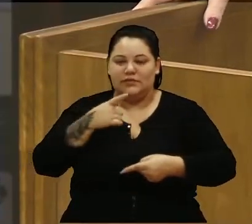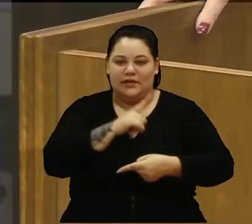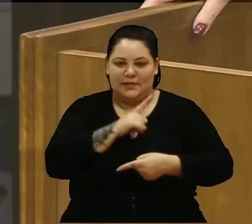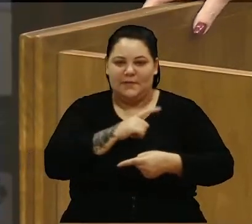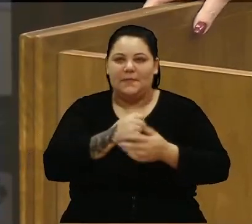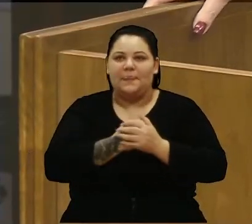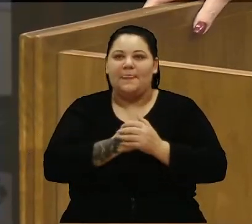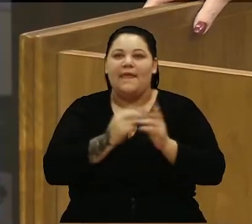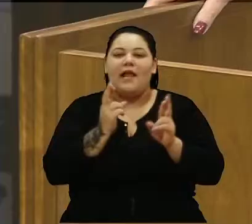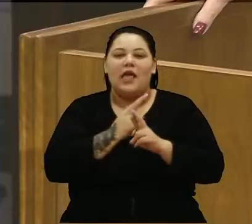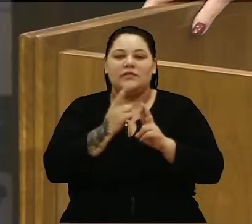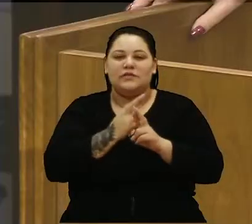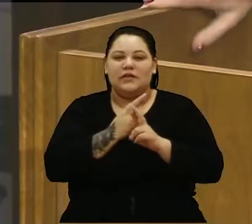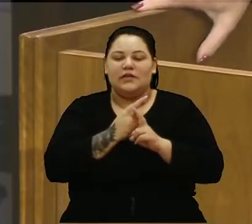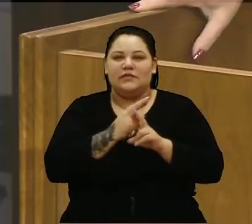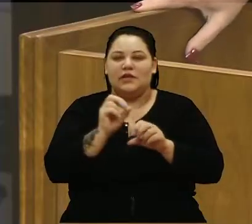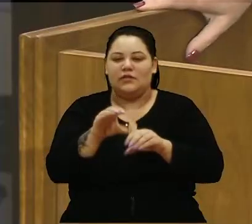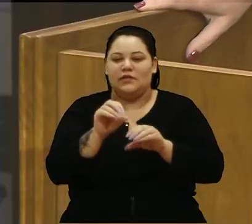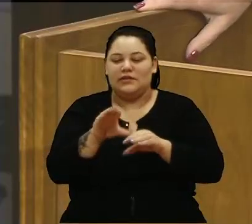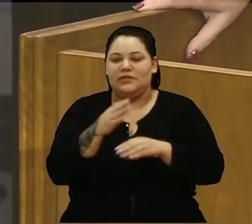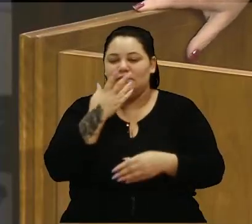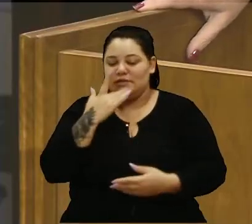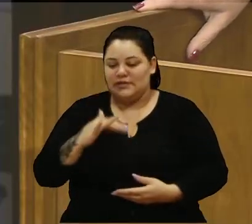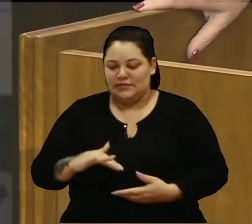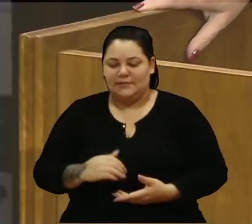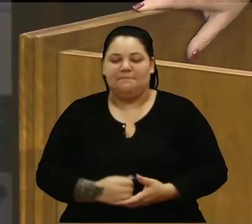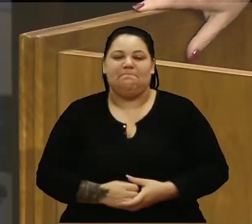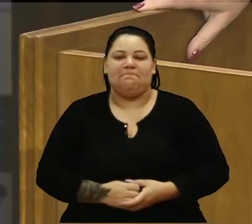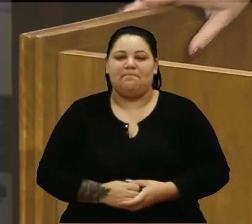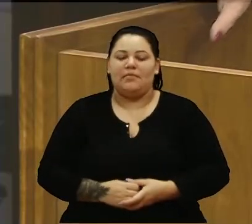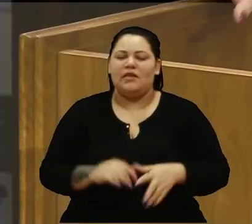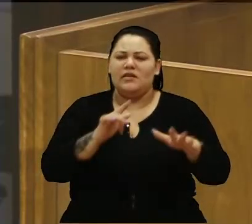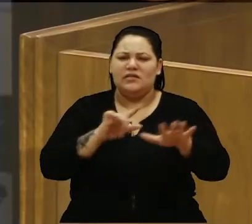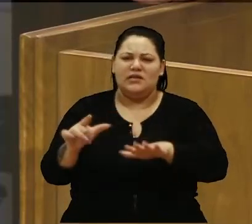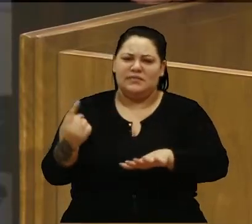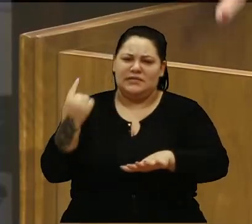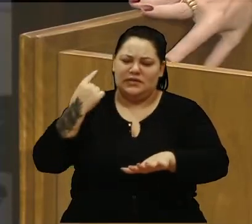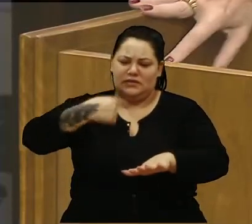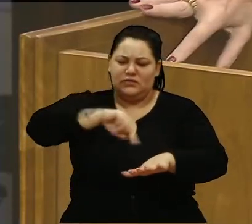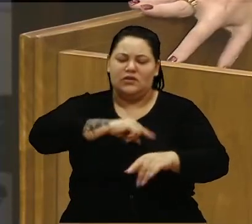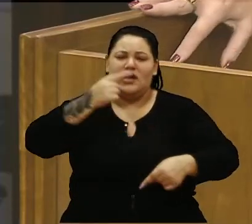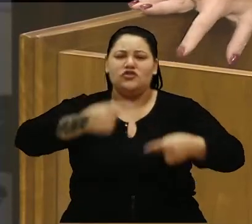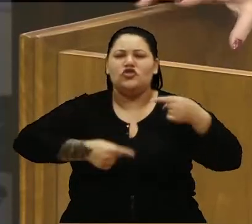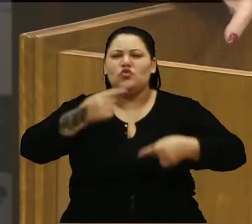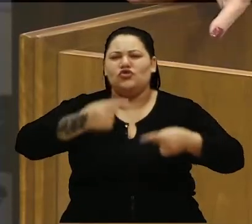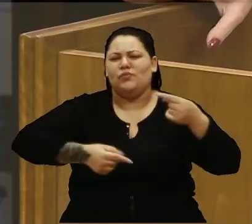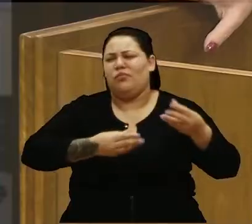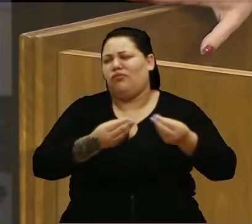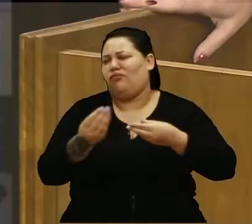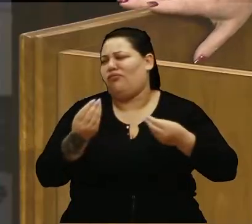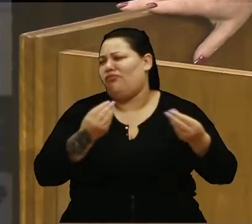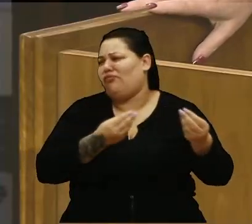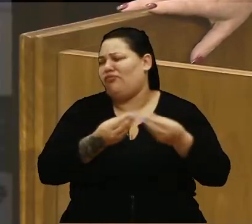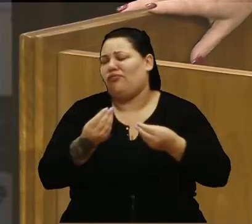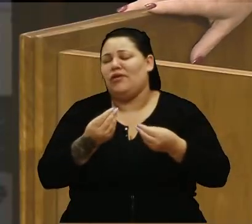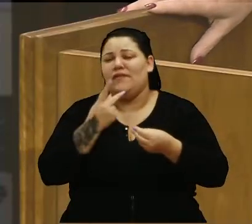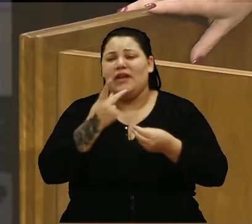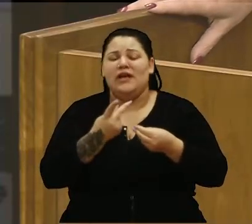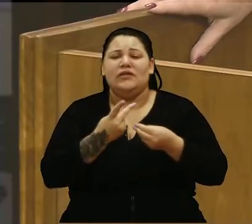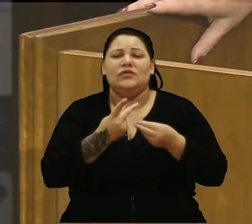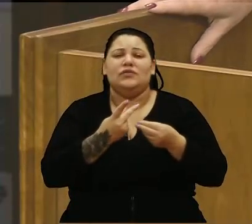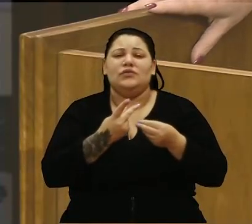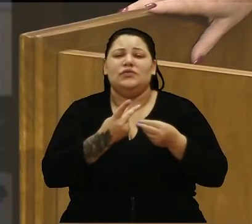em relação à educação infantil. A semana passada nós discutimos muito a questão dos servidores